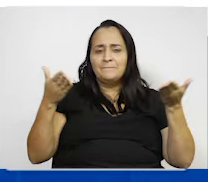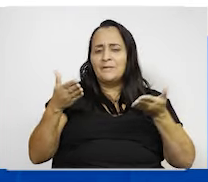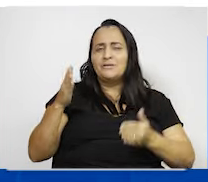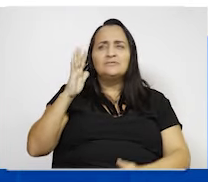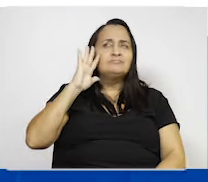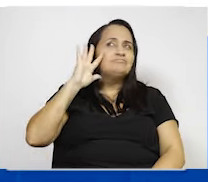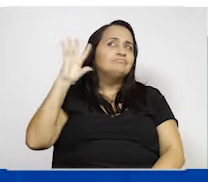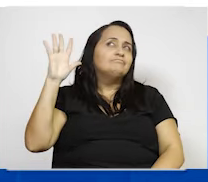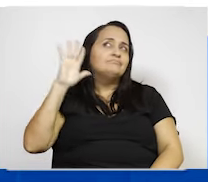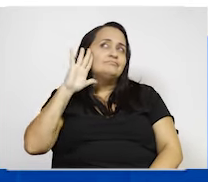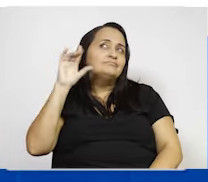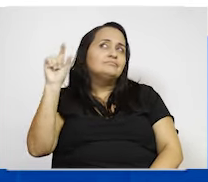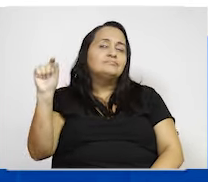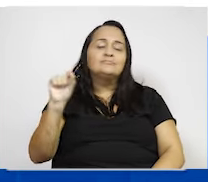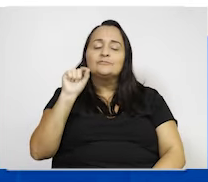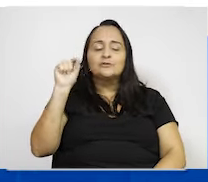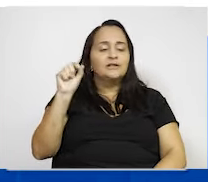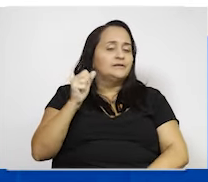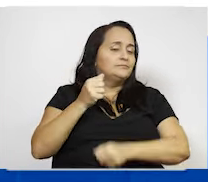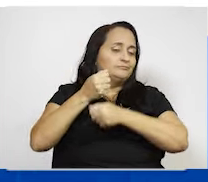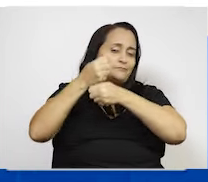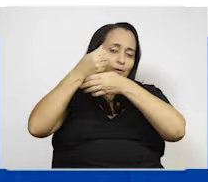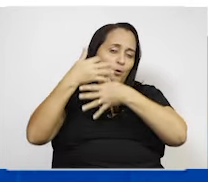sobre comentários